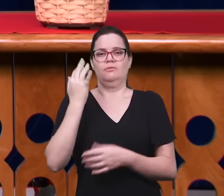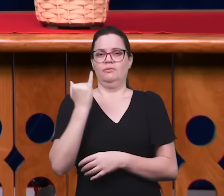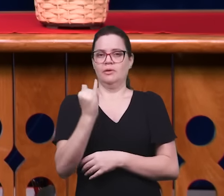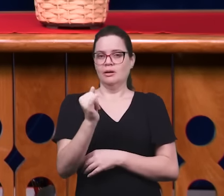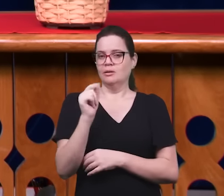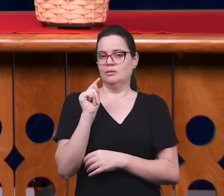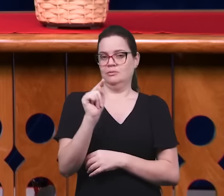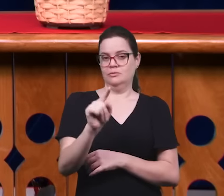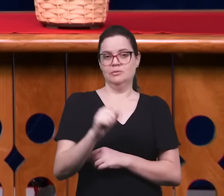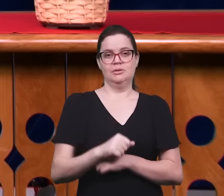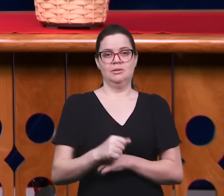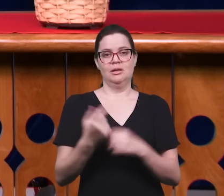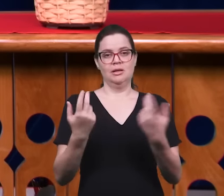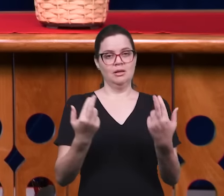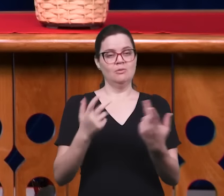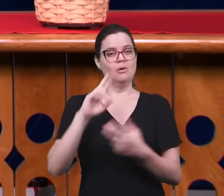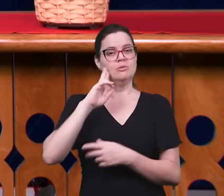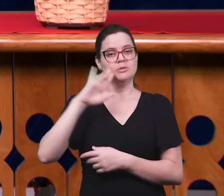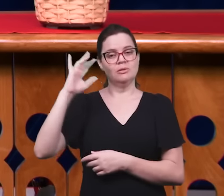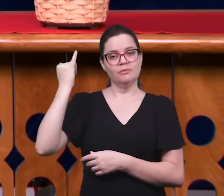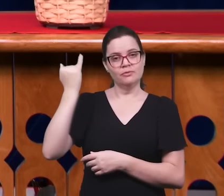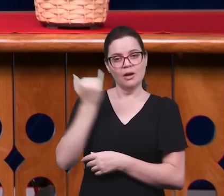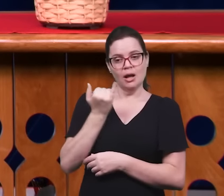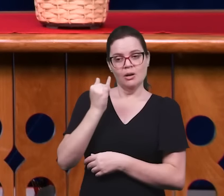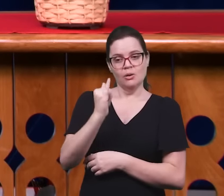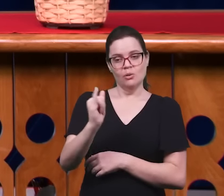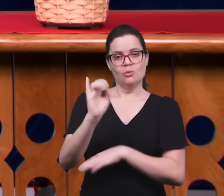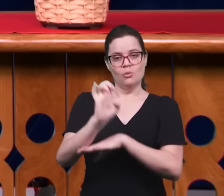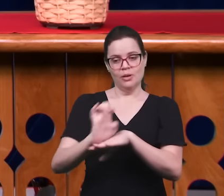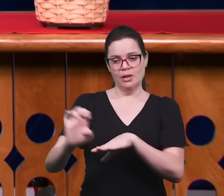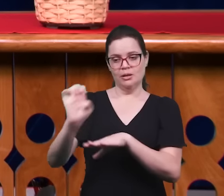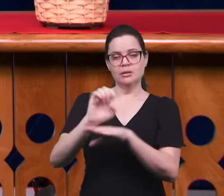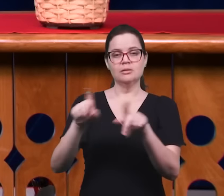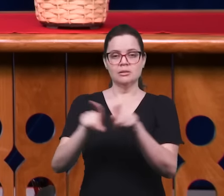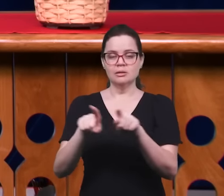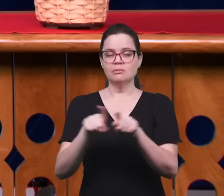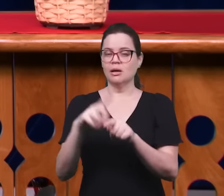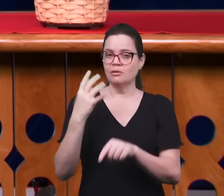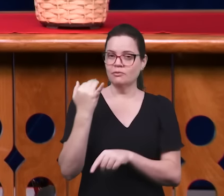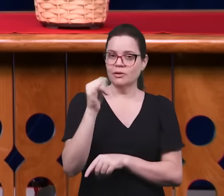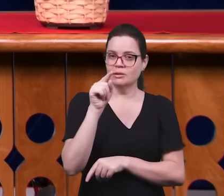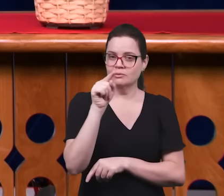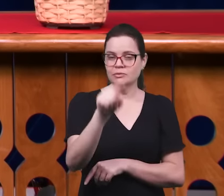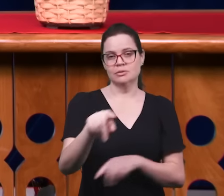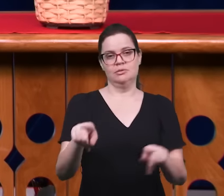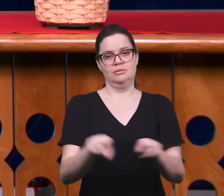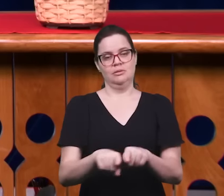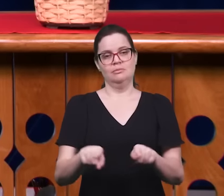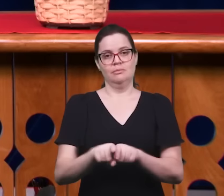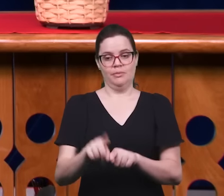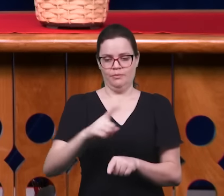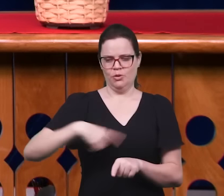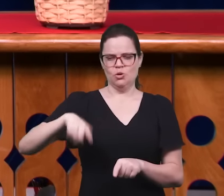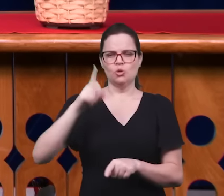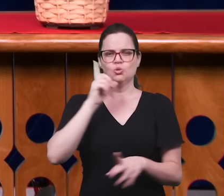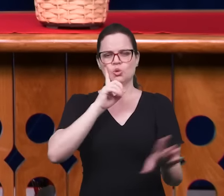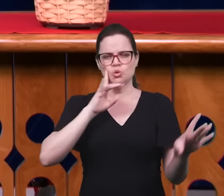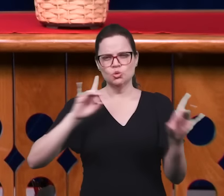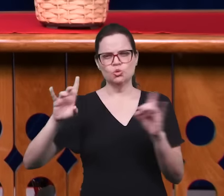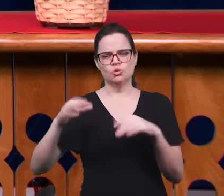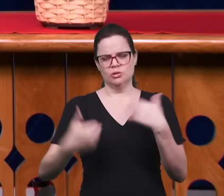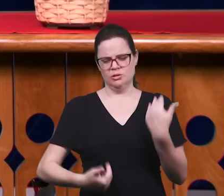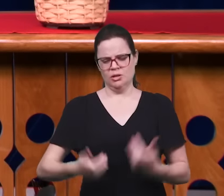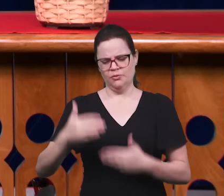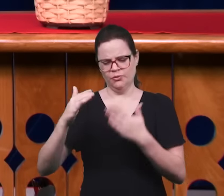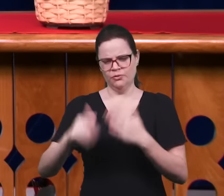E o Senhor falou com Elias, da mesma forma como Ele tem falado com a igreja fiel. Como a cada dia nós temos a direção